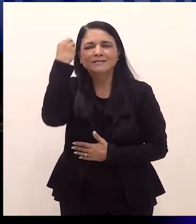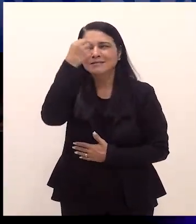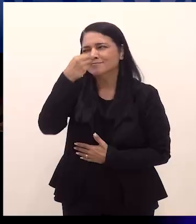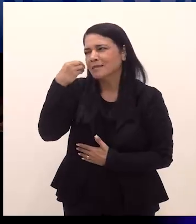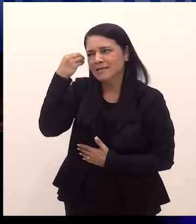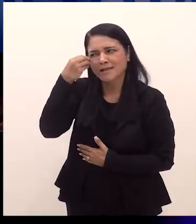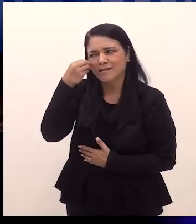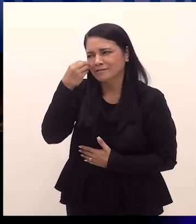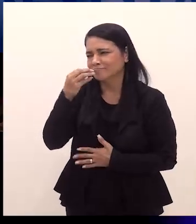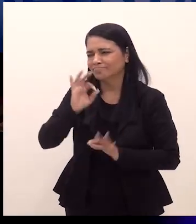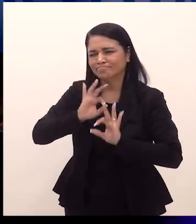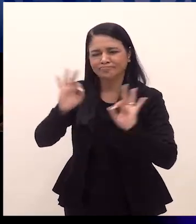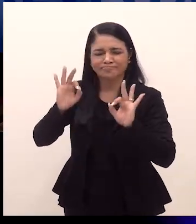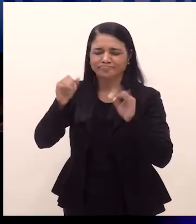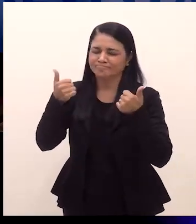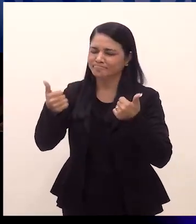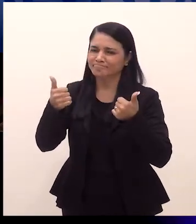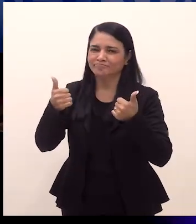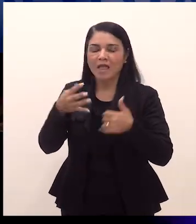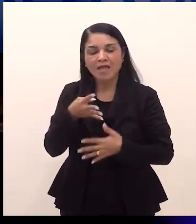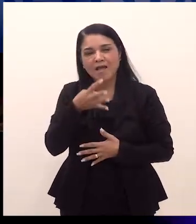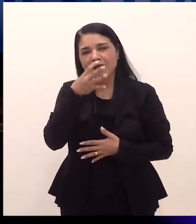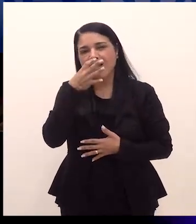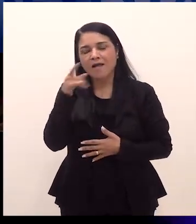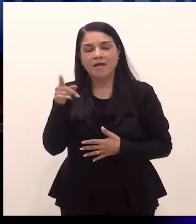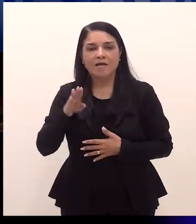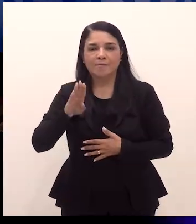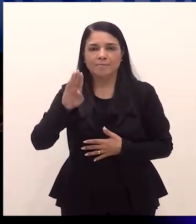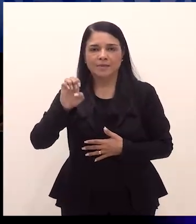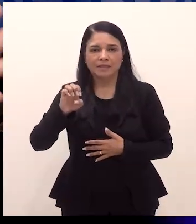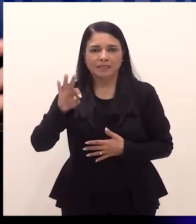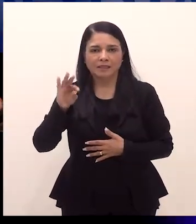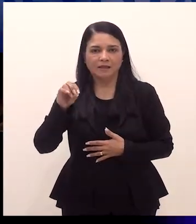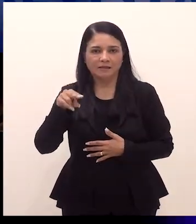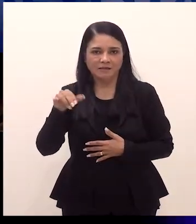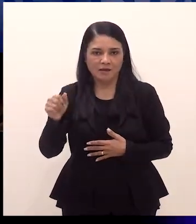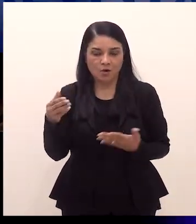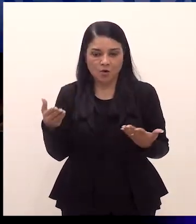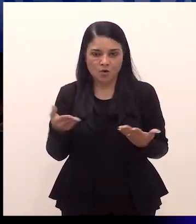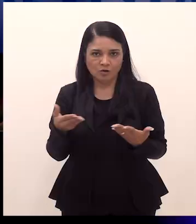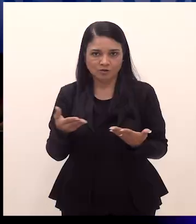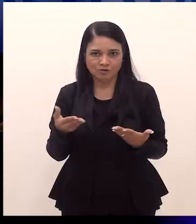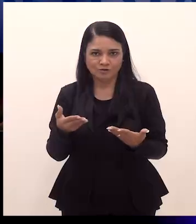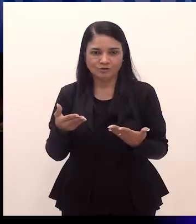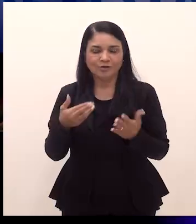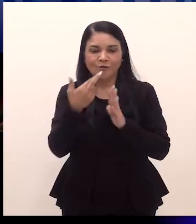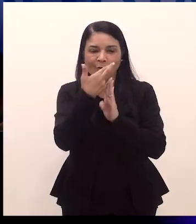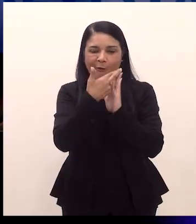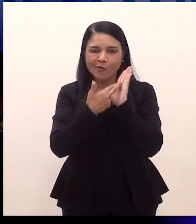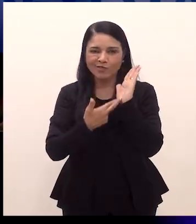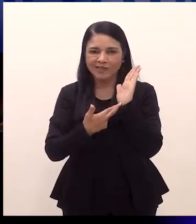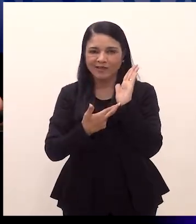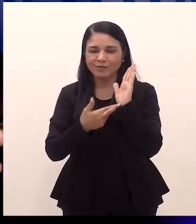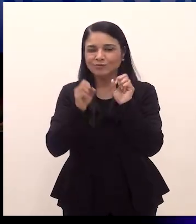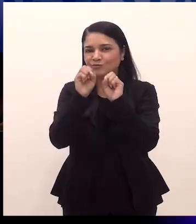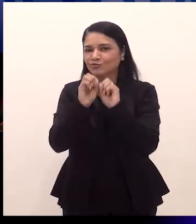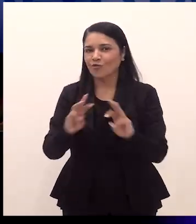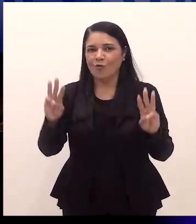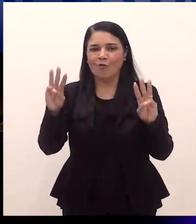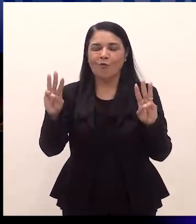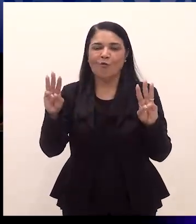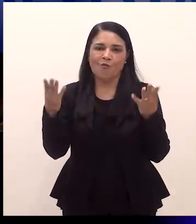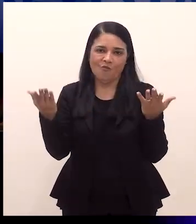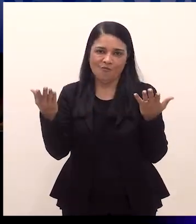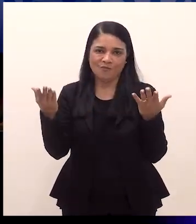agrega na experiência, porque é impressionante ver, por exemplo, a Bethânia na forma como ela conduzia os roteiros do